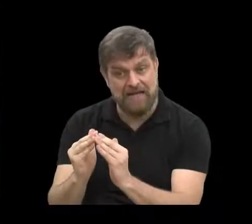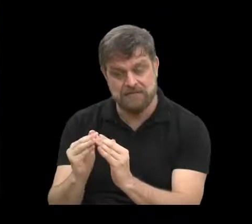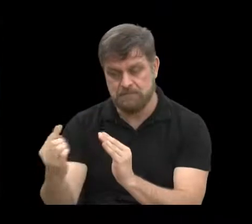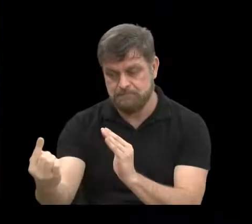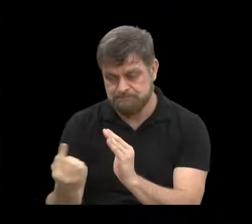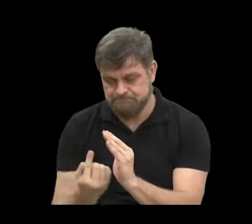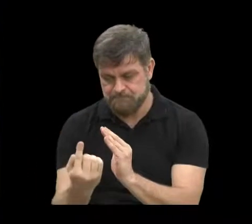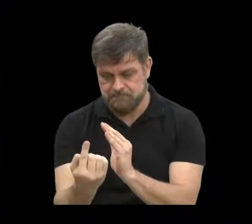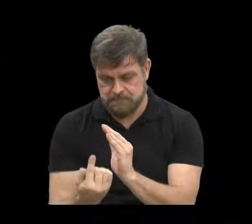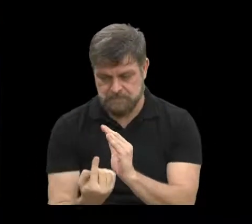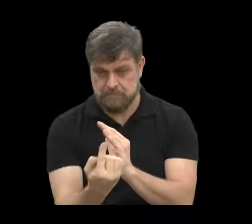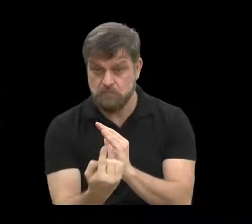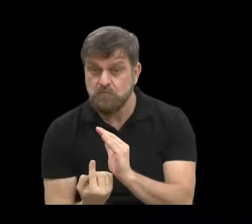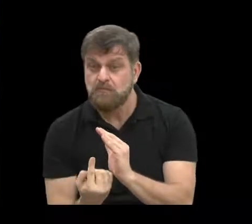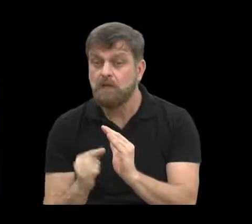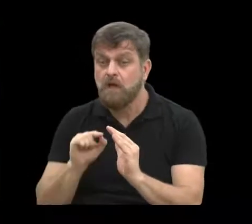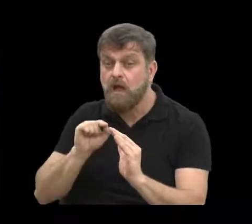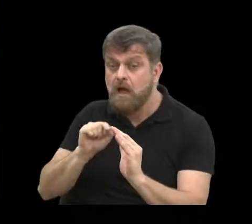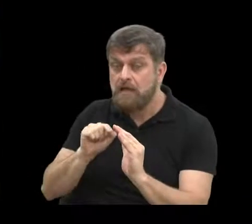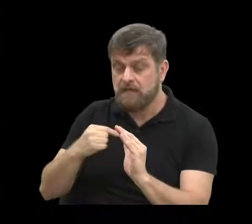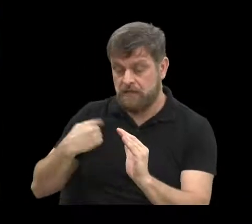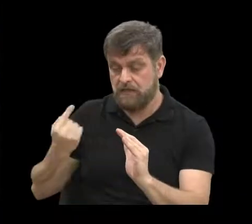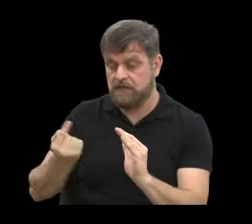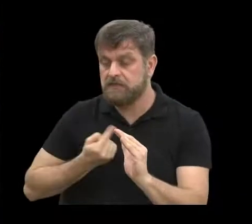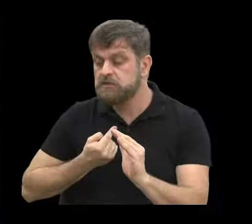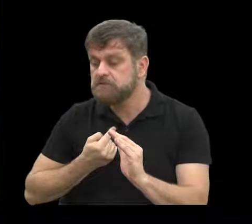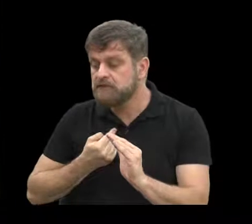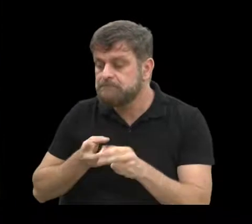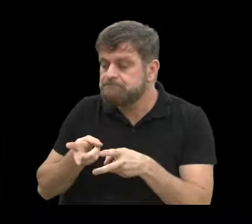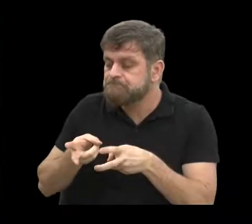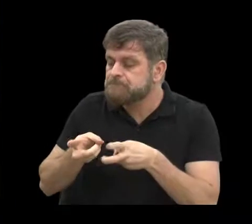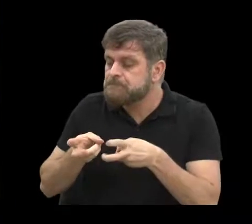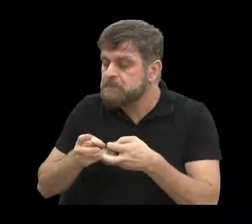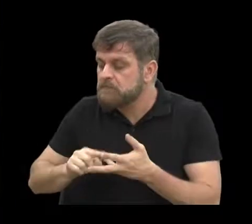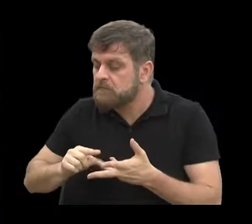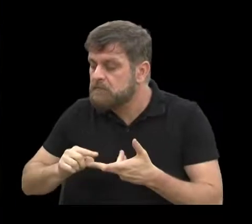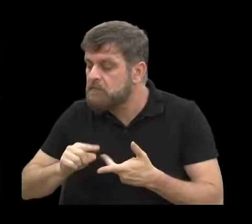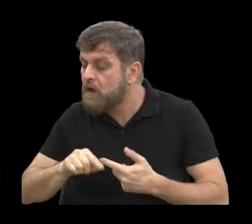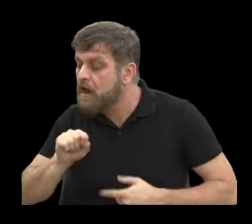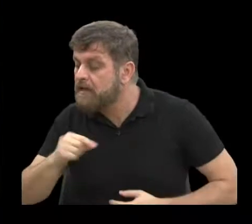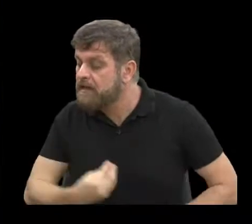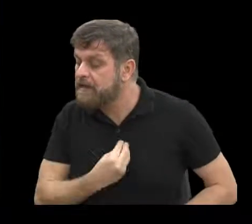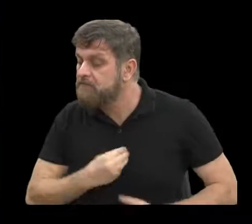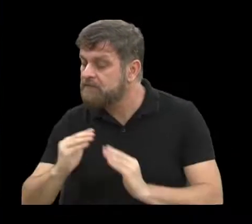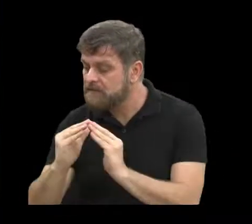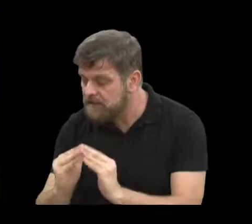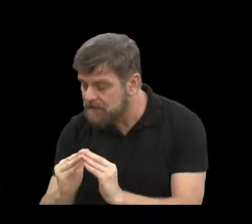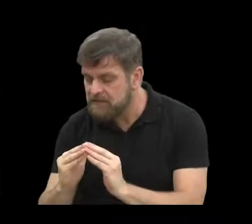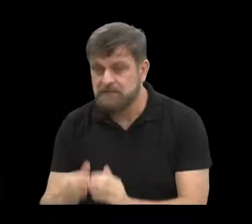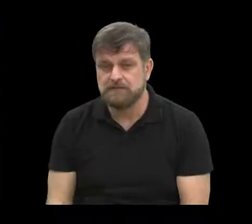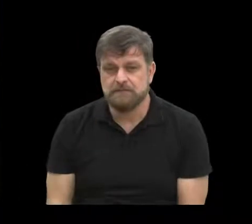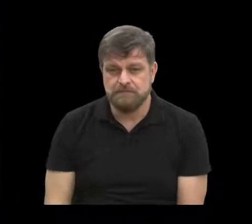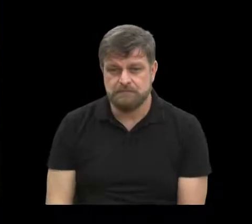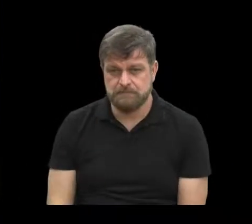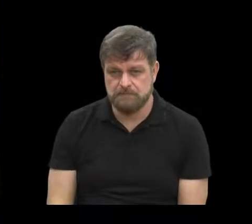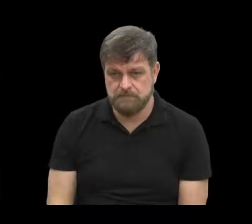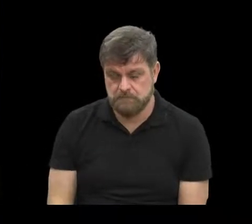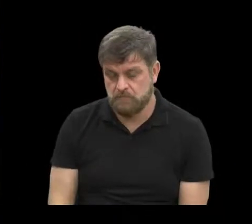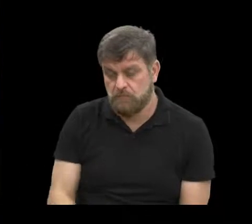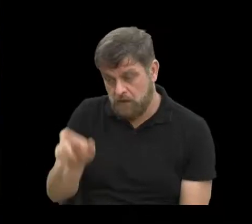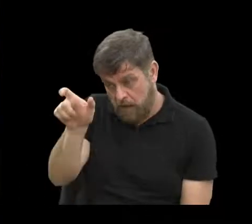ok? Então, quem que nós vamos utilizar na hora de calcular? A renda de quem, né? Do